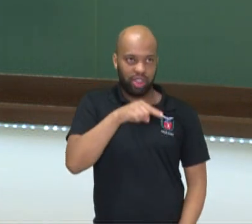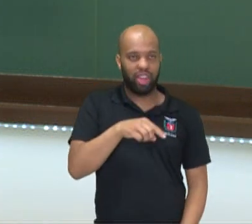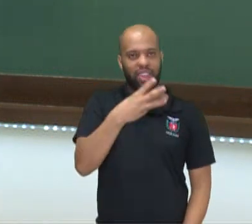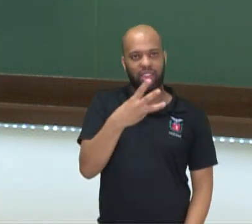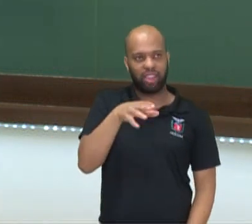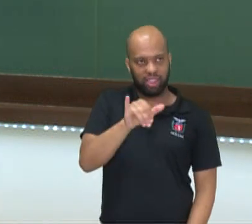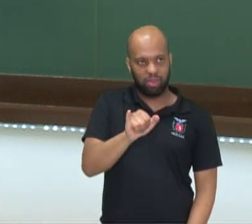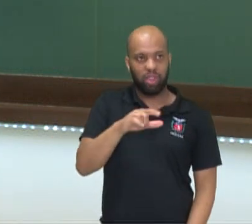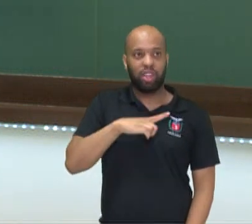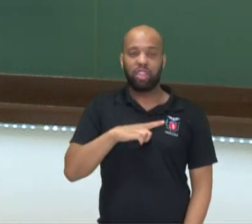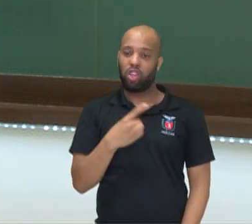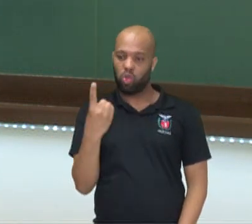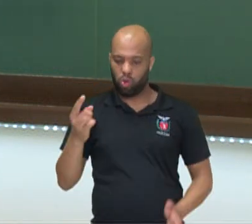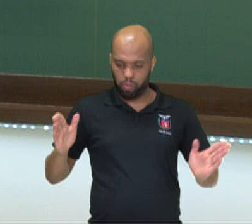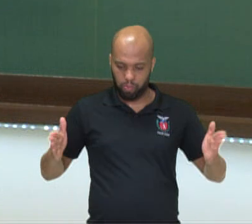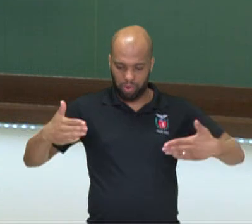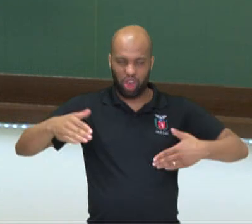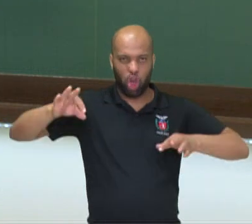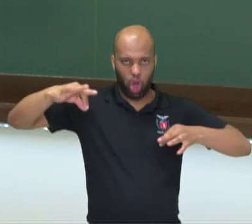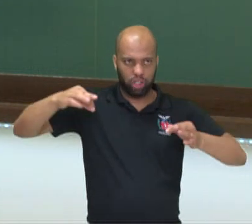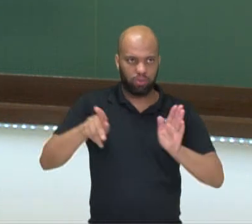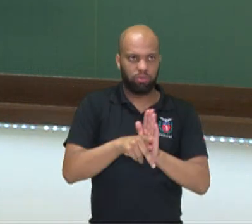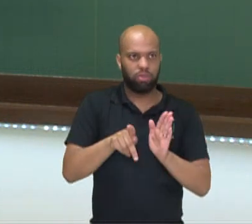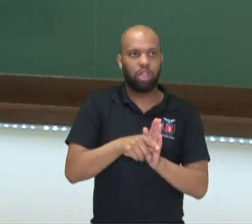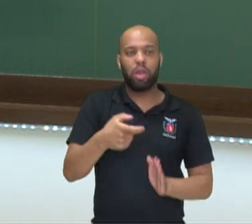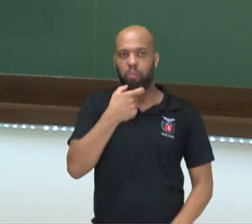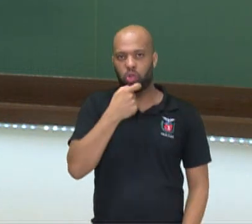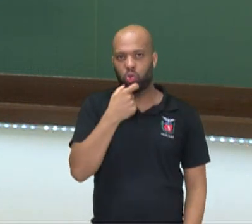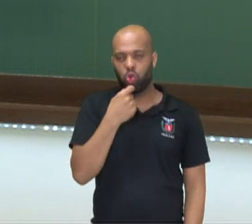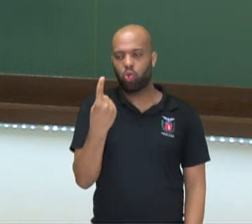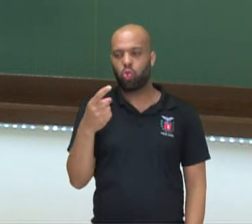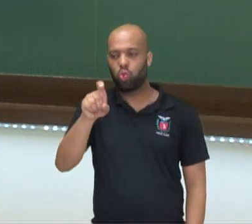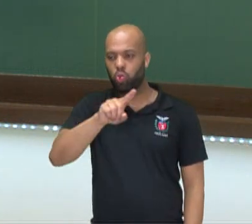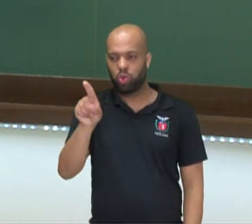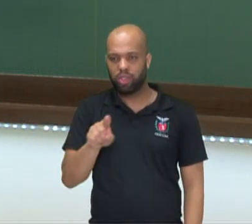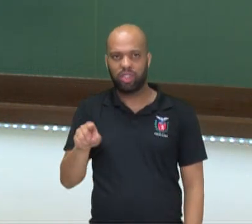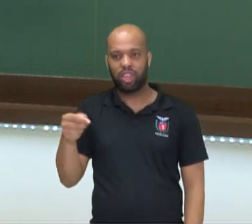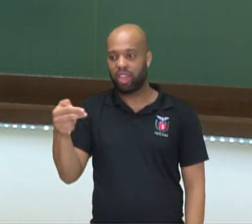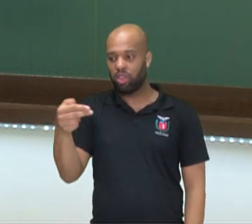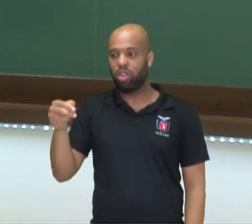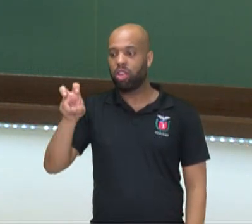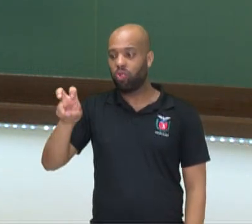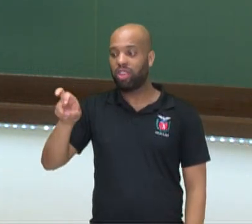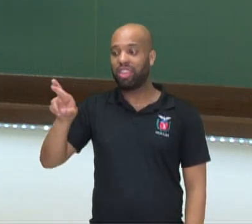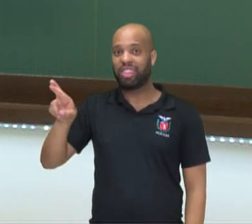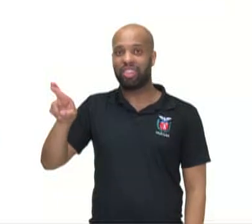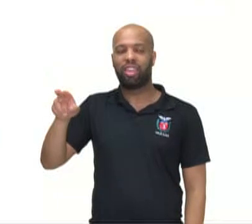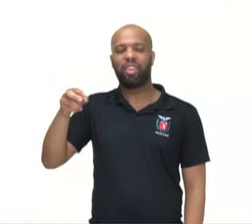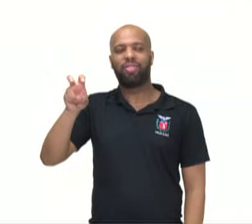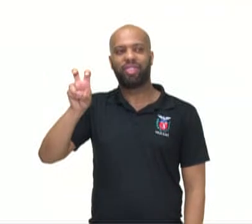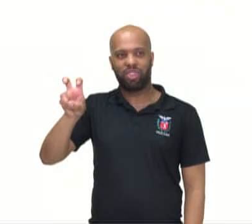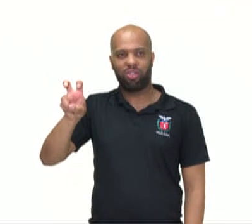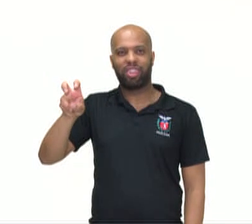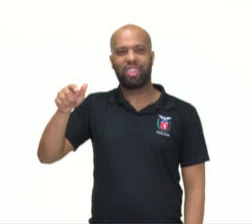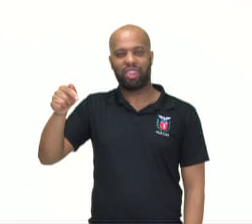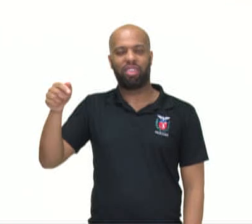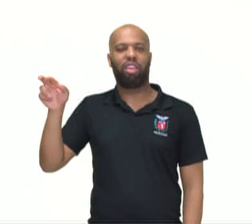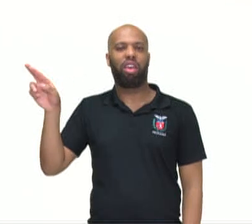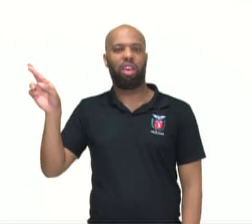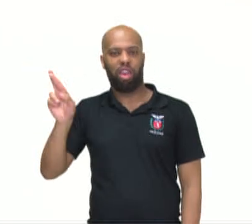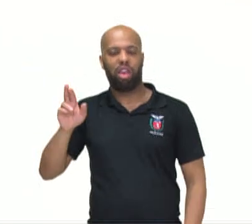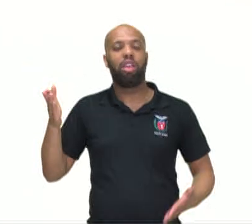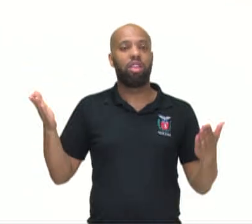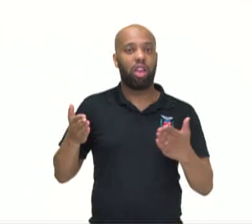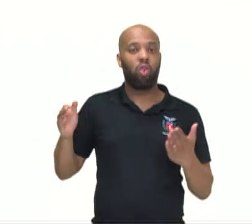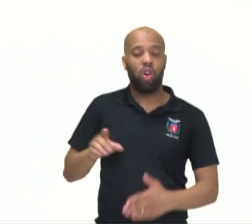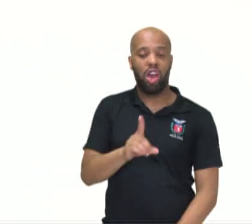de biscoitos, que é 1z, ou o próprio z, ok? Isso tudo dá R$57, ok? Vamos pegar o palpite